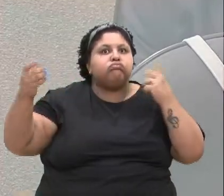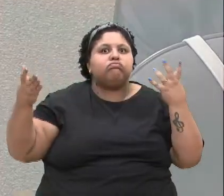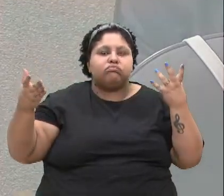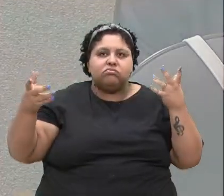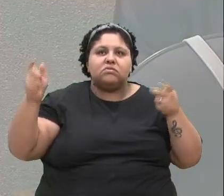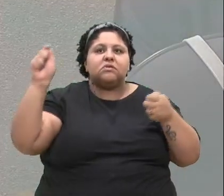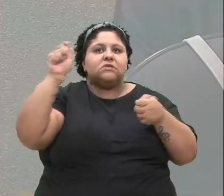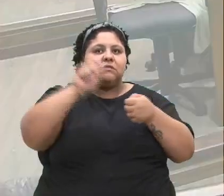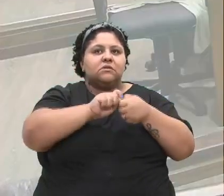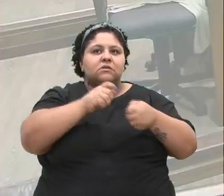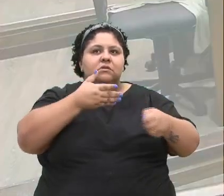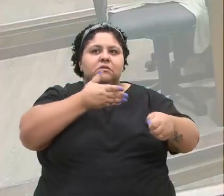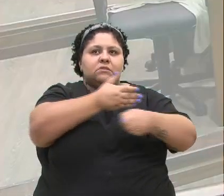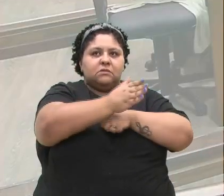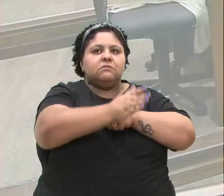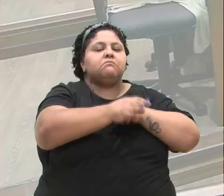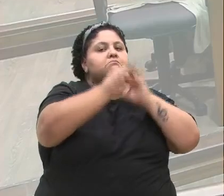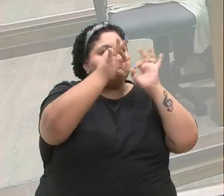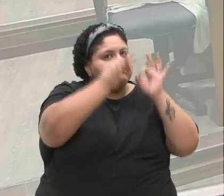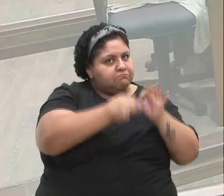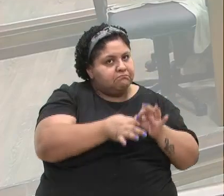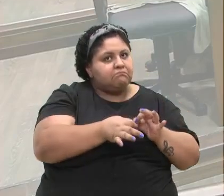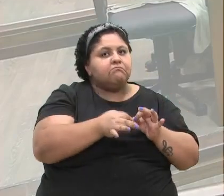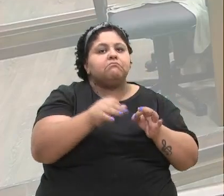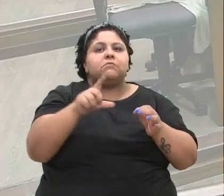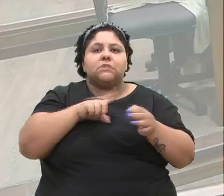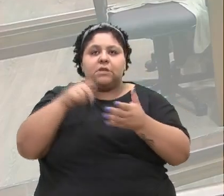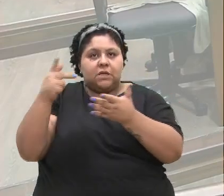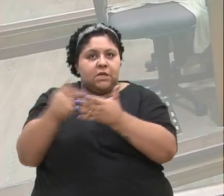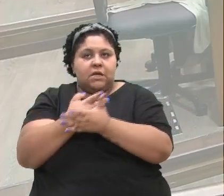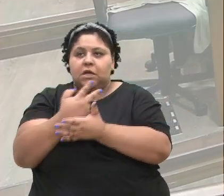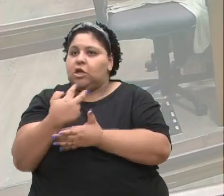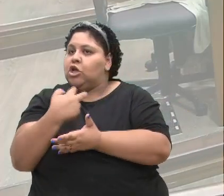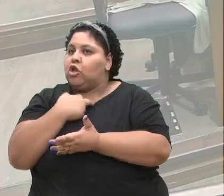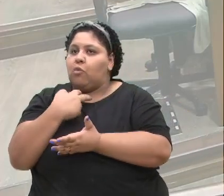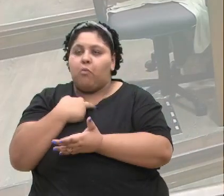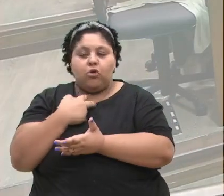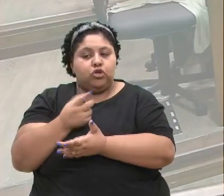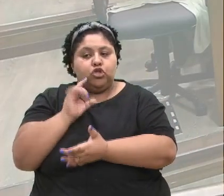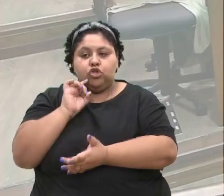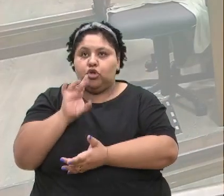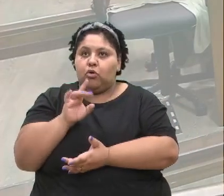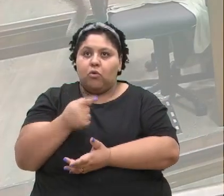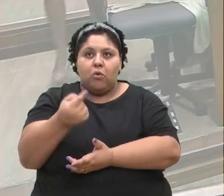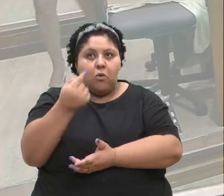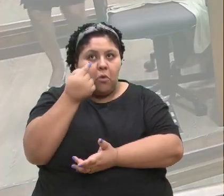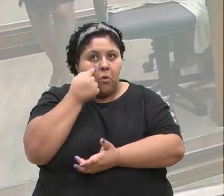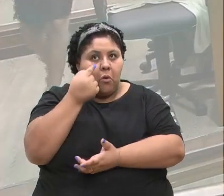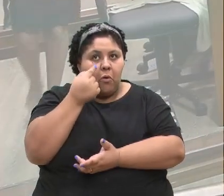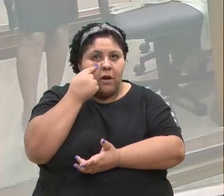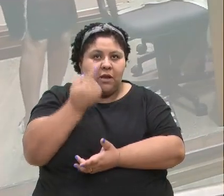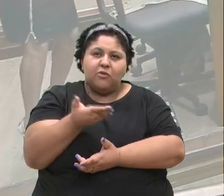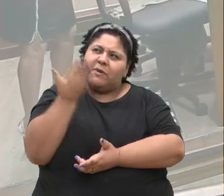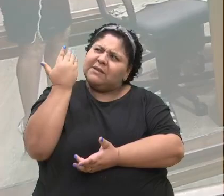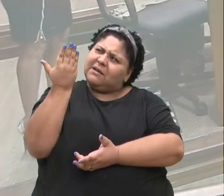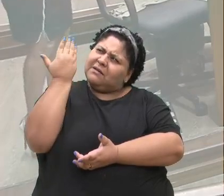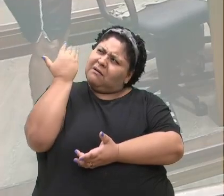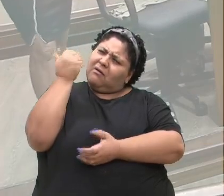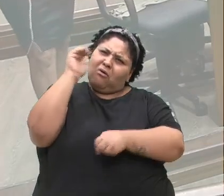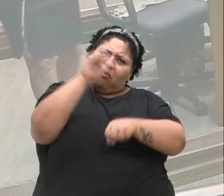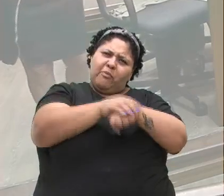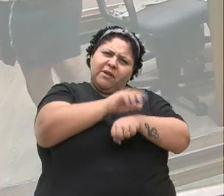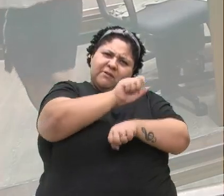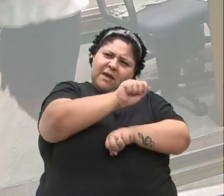acho que governos têm acertos, governos têm erros, a gente não pode ficar o tempo todo olhando pelo retrovisor, culpando A, B ou